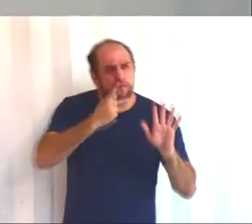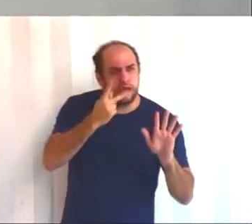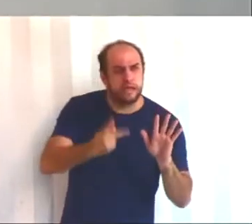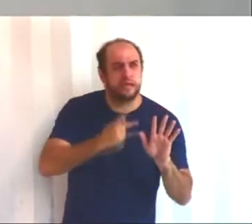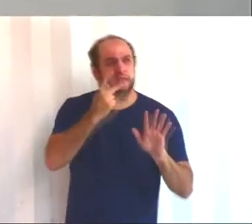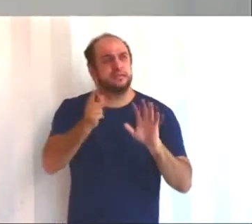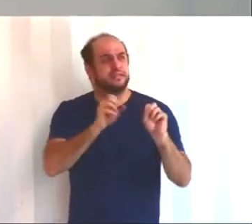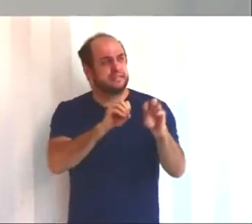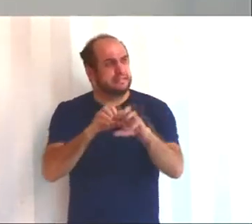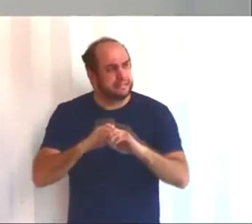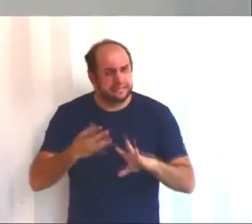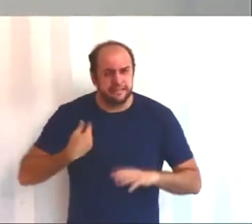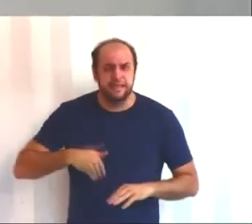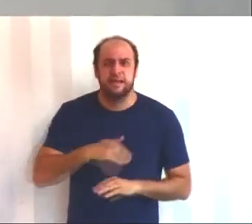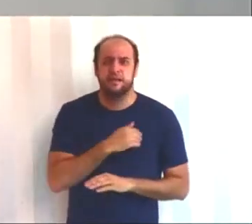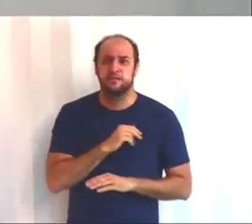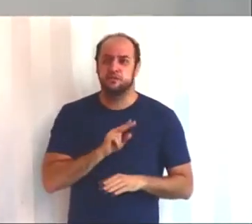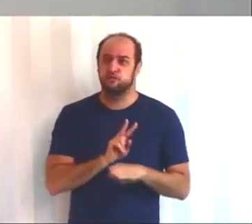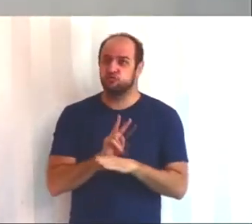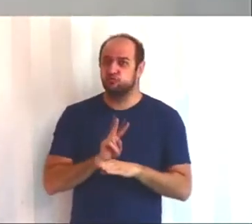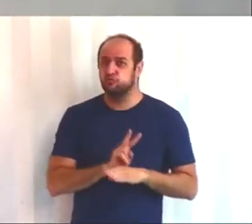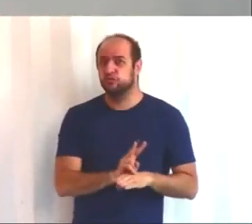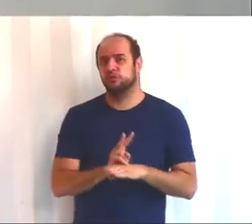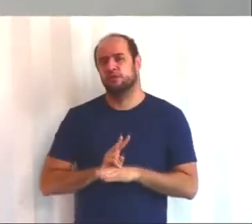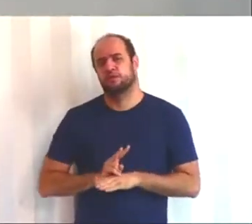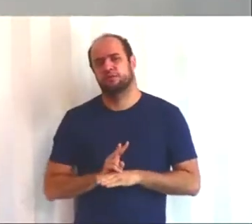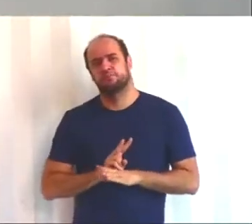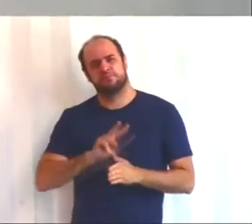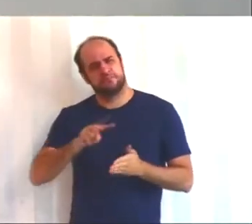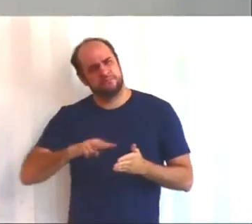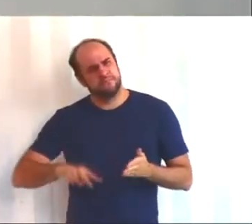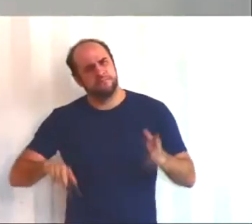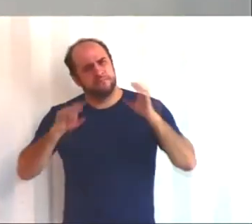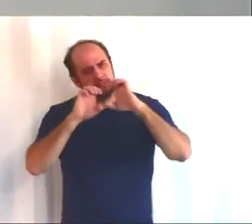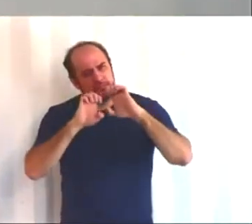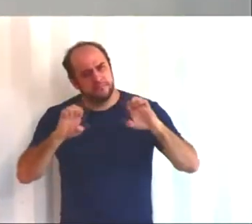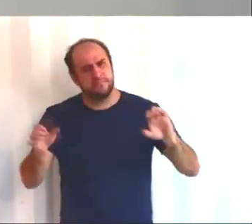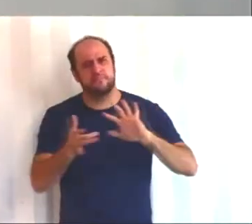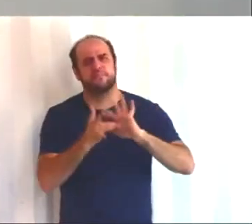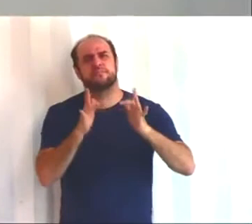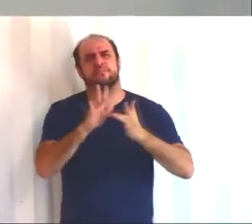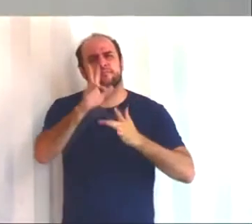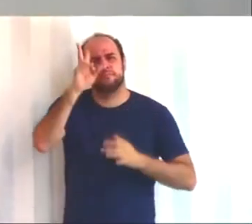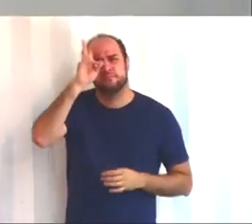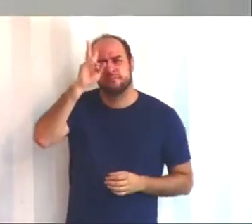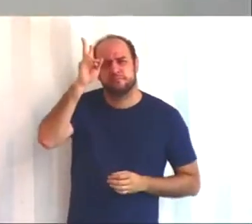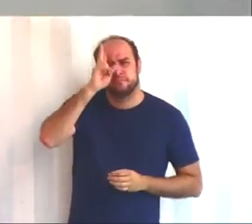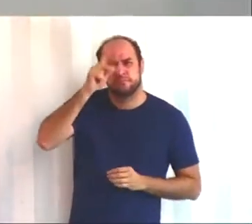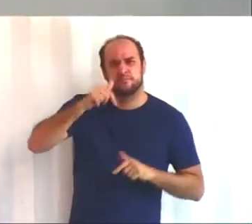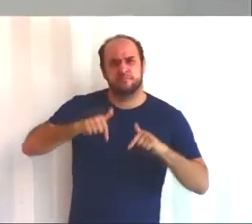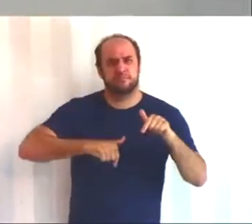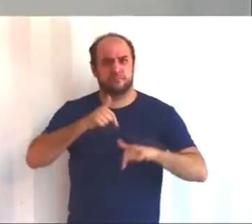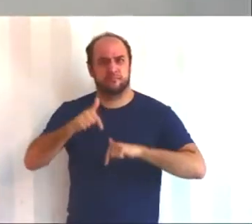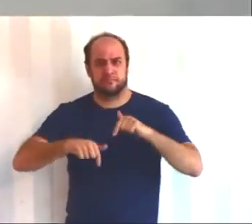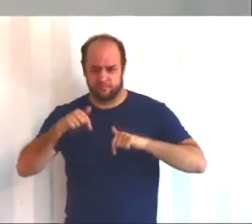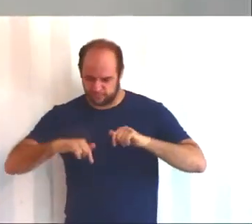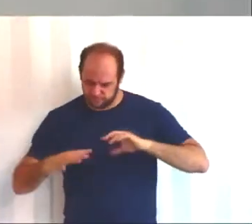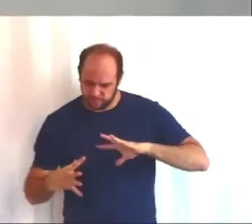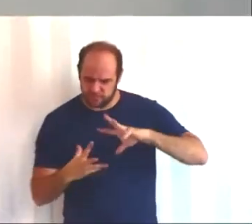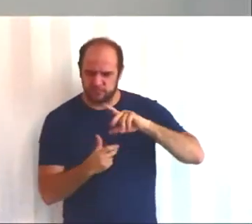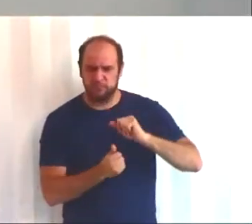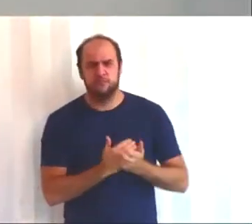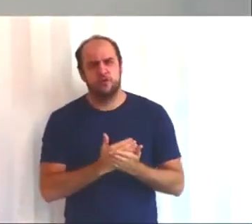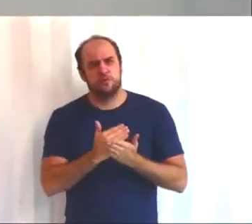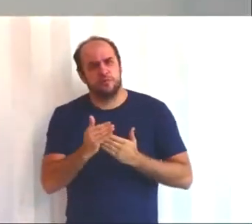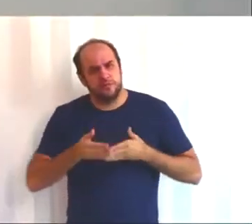instruções preventivas. Quando lemos os evangelhos, a história de Jesus e do seu ministério terreno, desde o